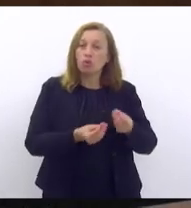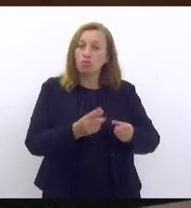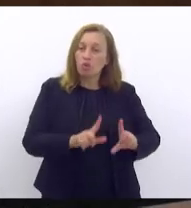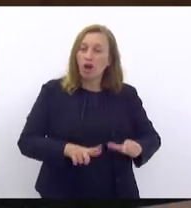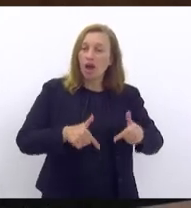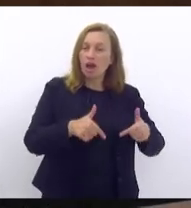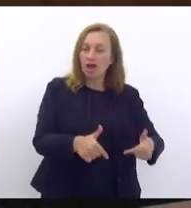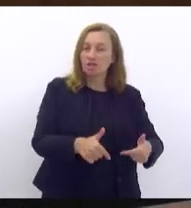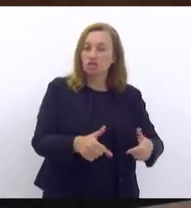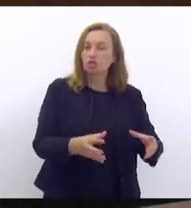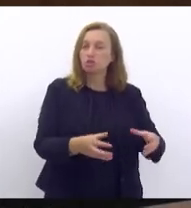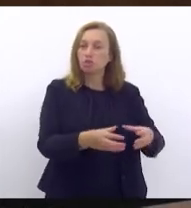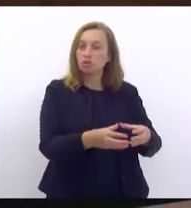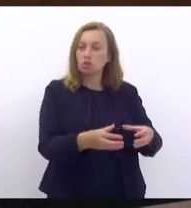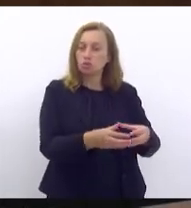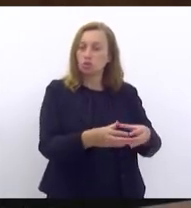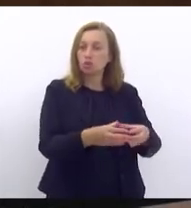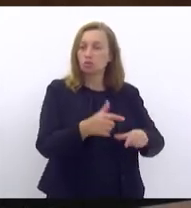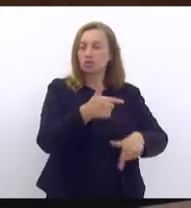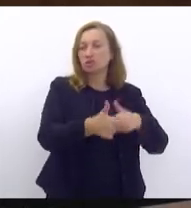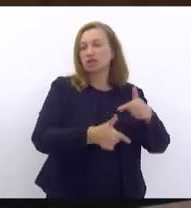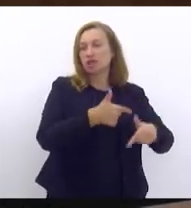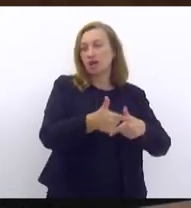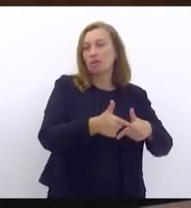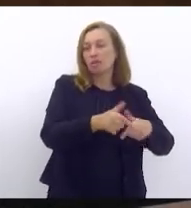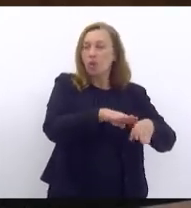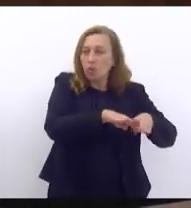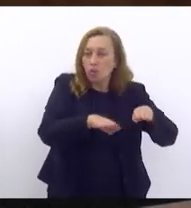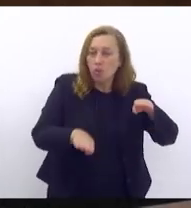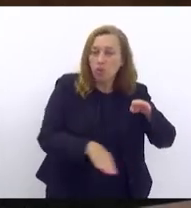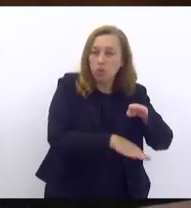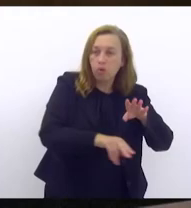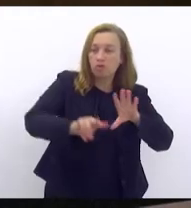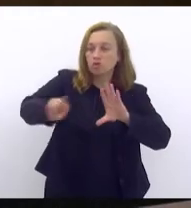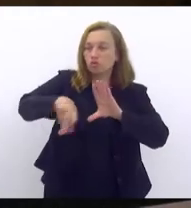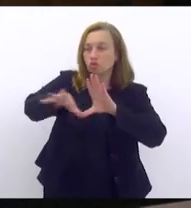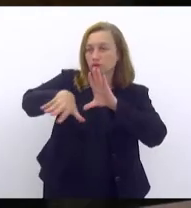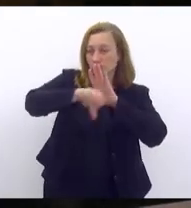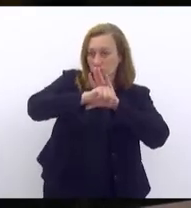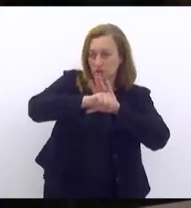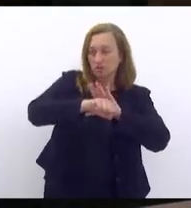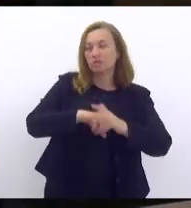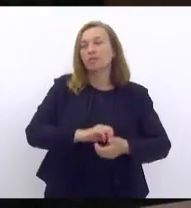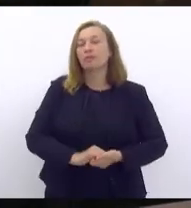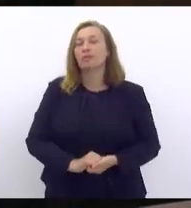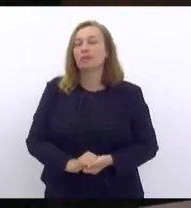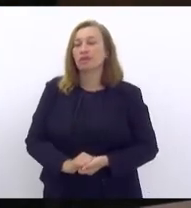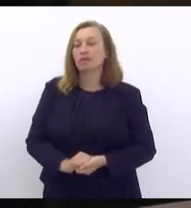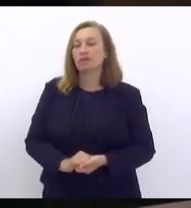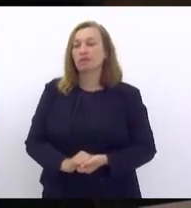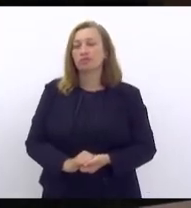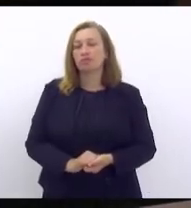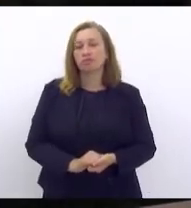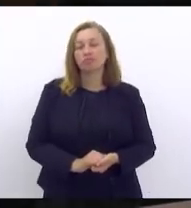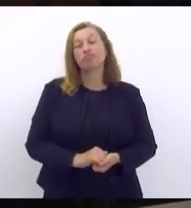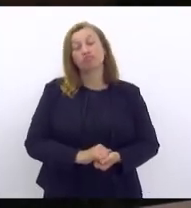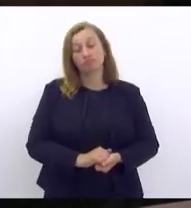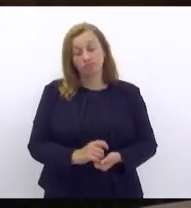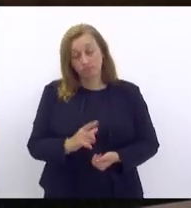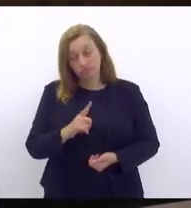tão desigual como é o mercado de trabalho da cadeia do audiovisual, da indústria do audiovisual,